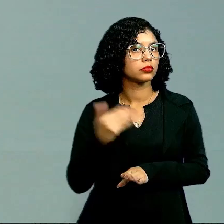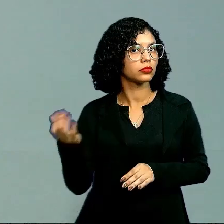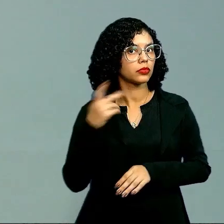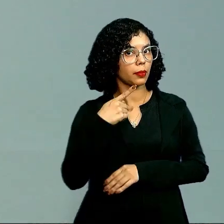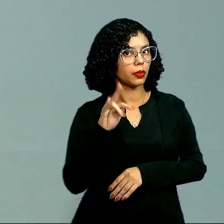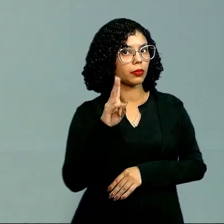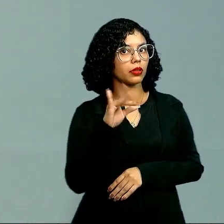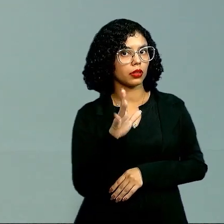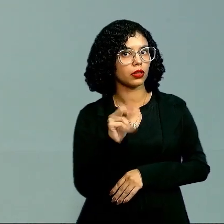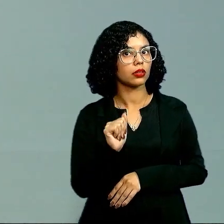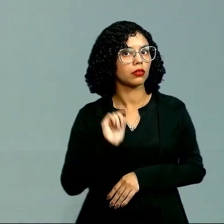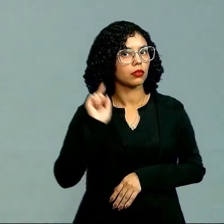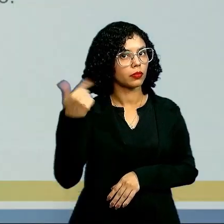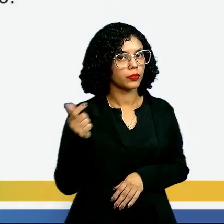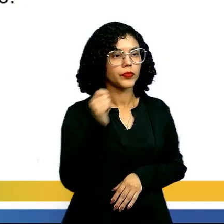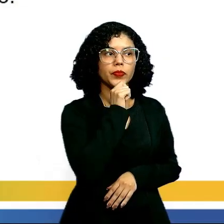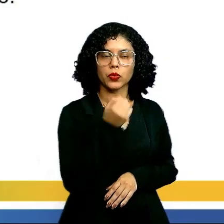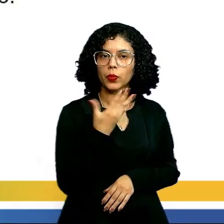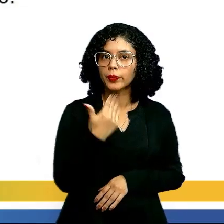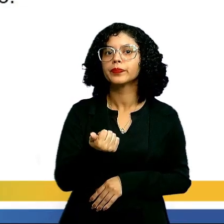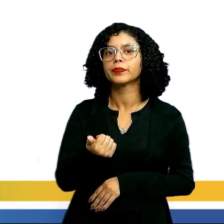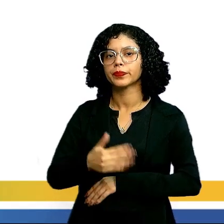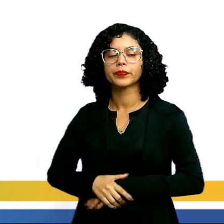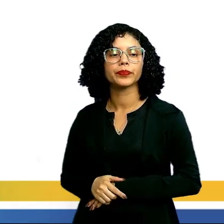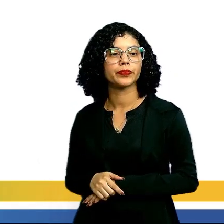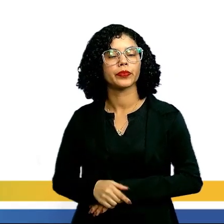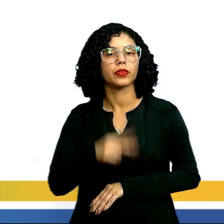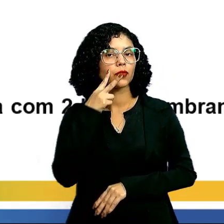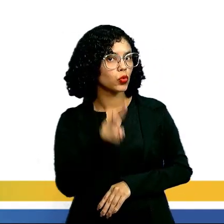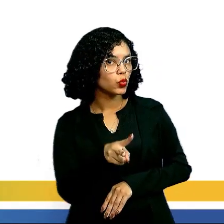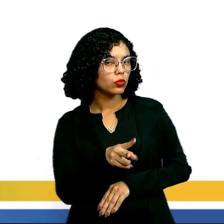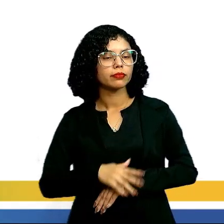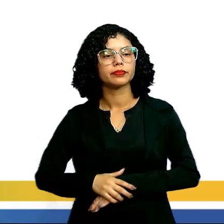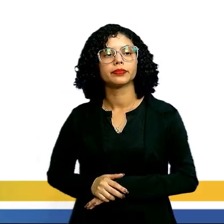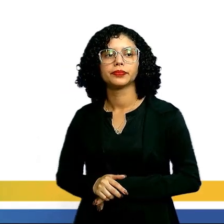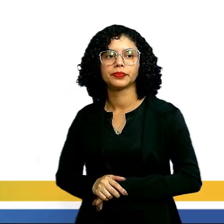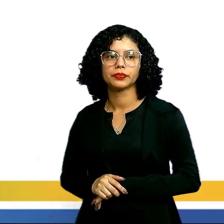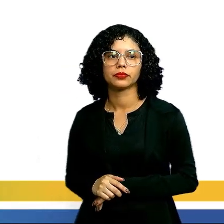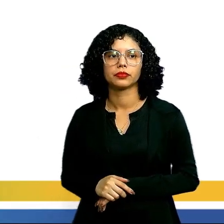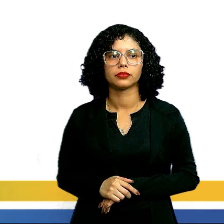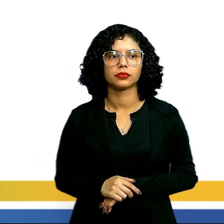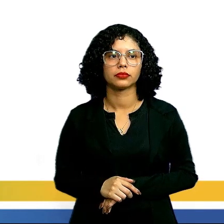probabilidade vai estar ali. Tudo bem? Então, vejamos aqui.